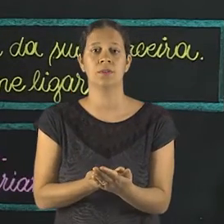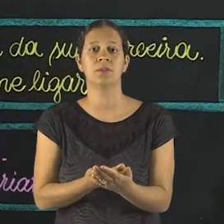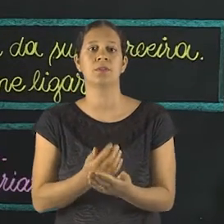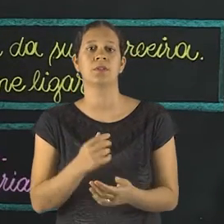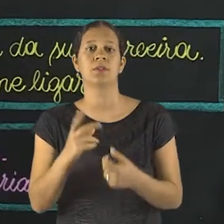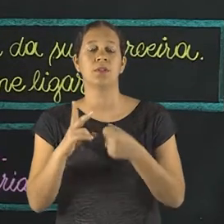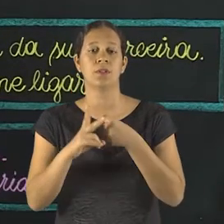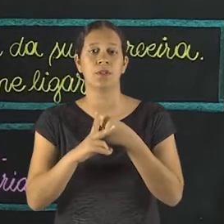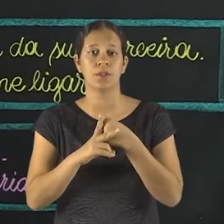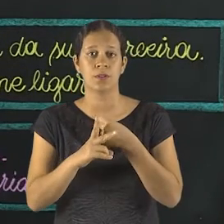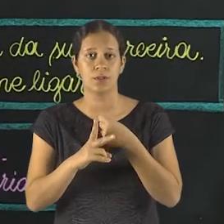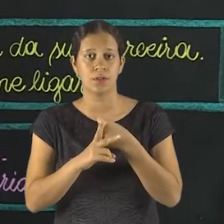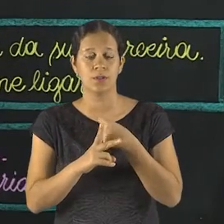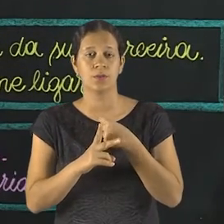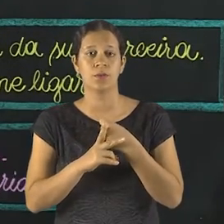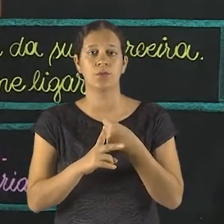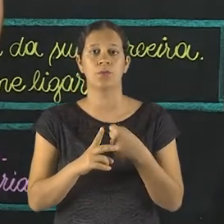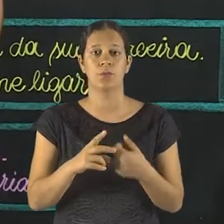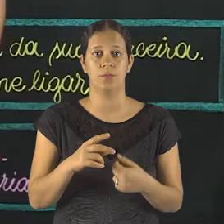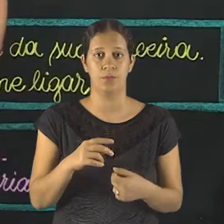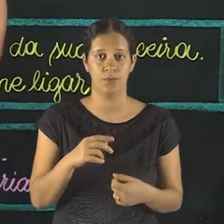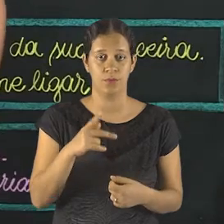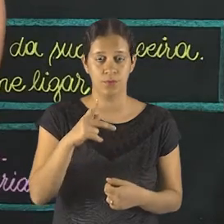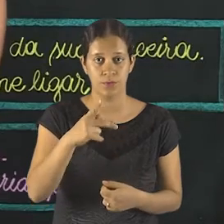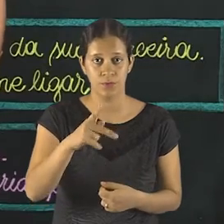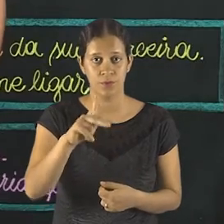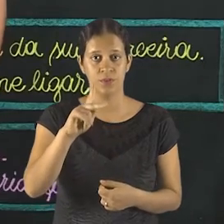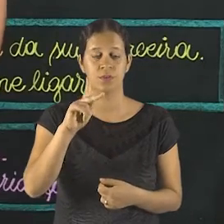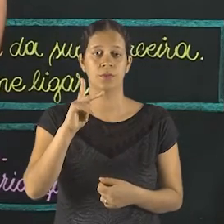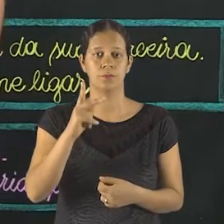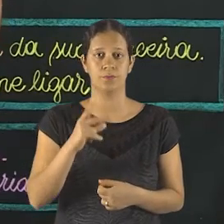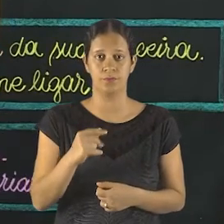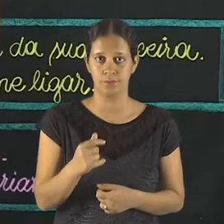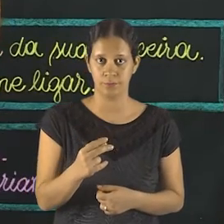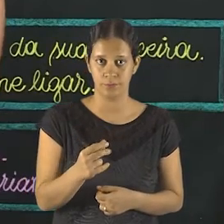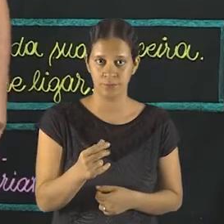verbo acreditar está em sua forma